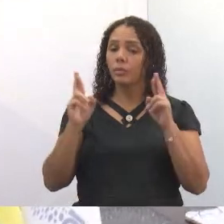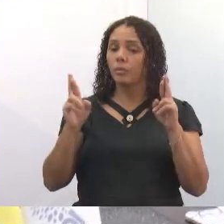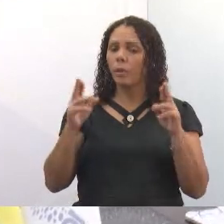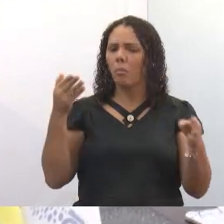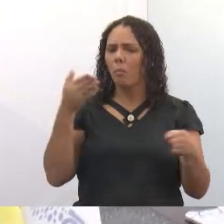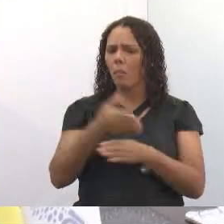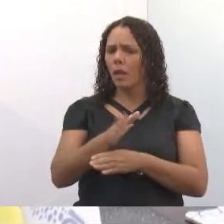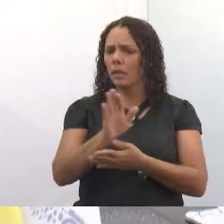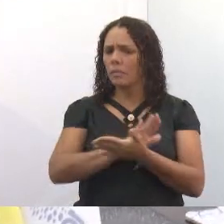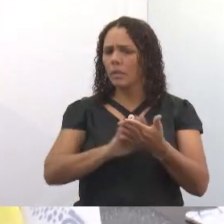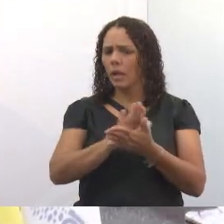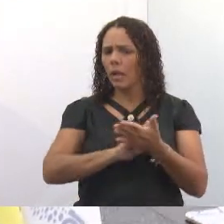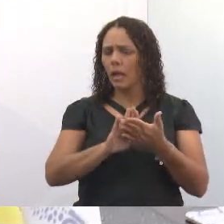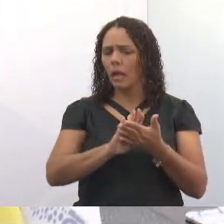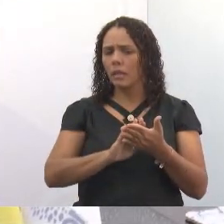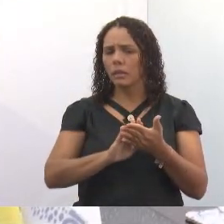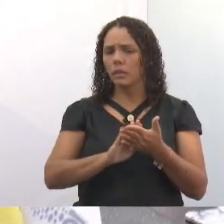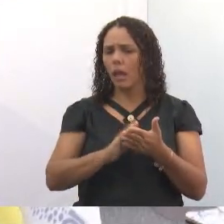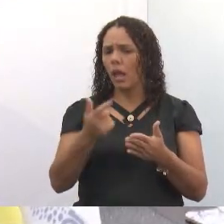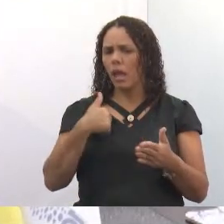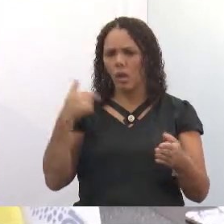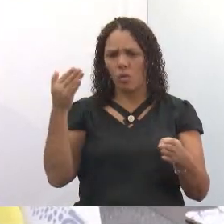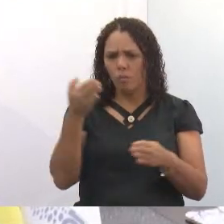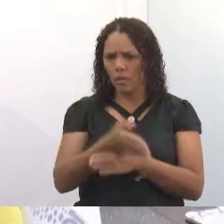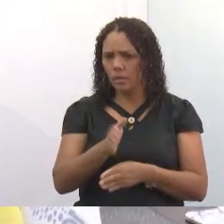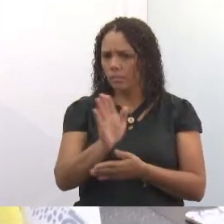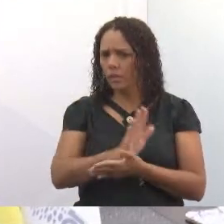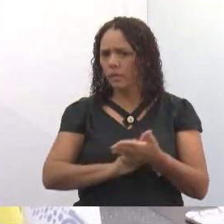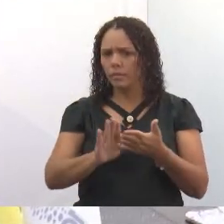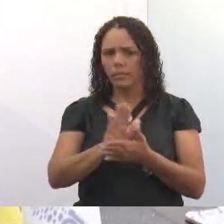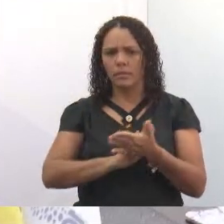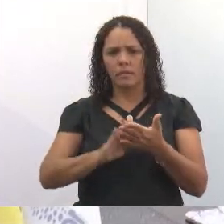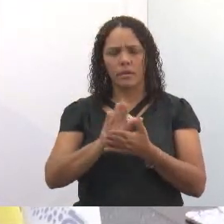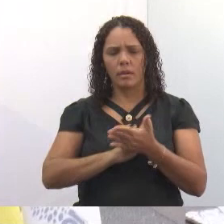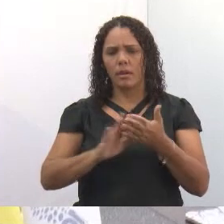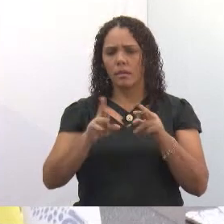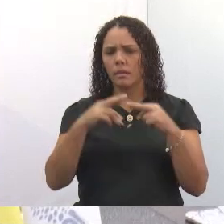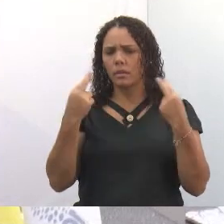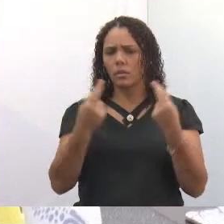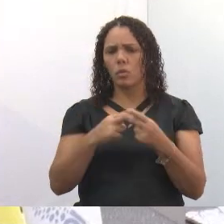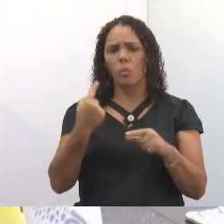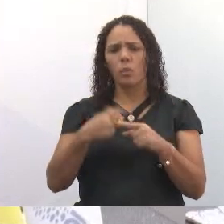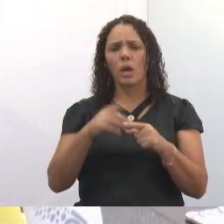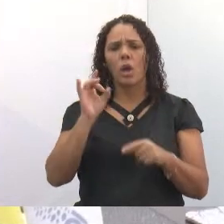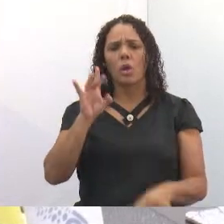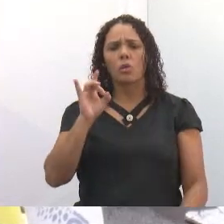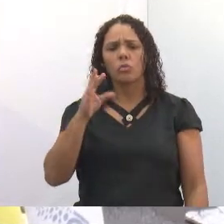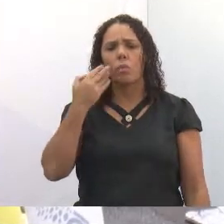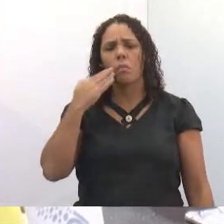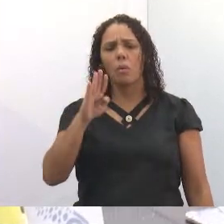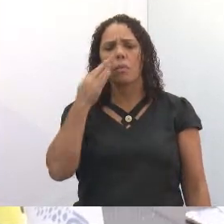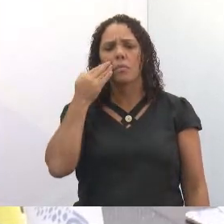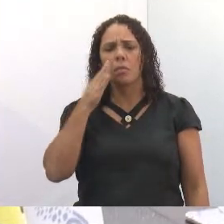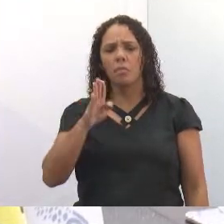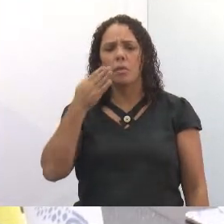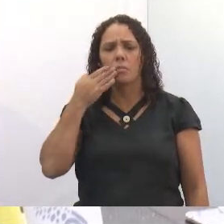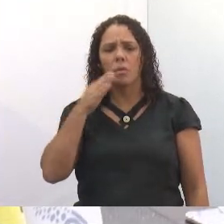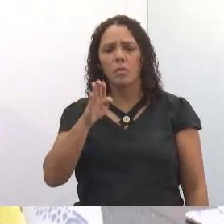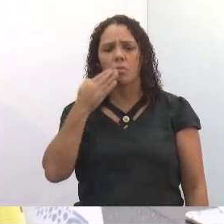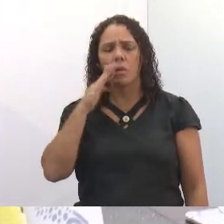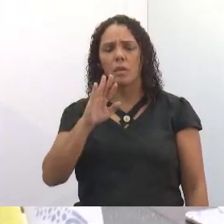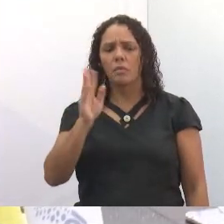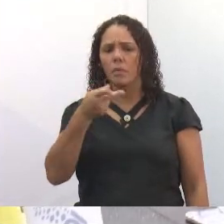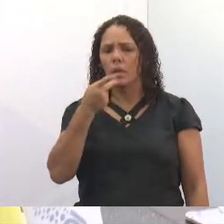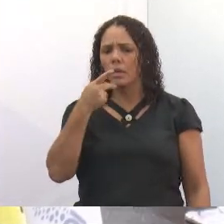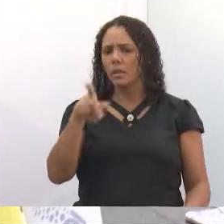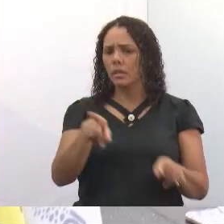dessa reunião. Ainda bem que eu nem estava na legislatura que fez a promessa. Não estava, nem você,